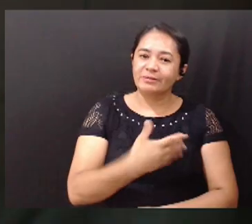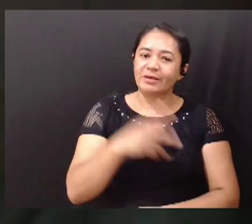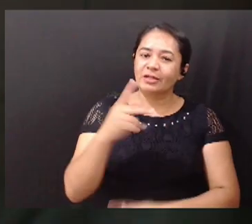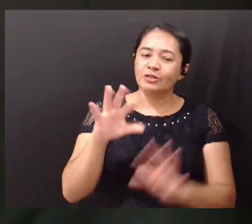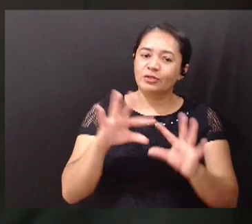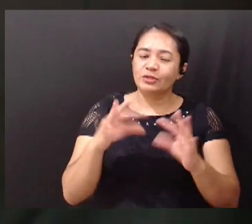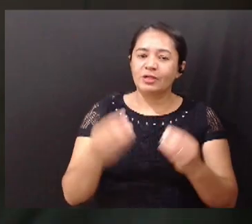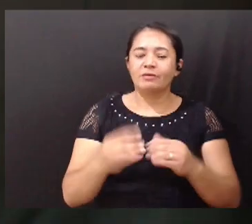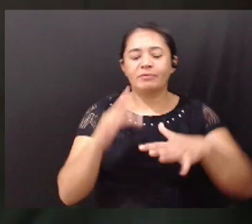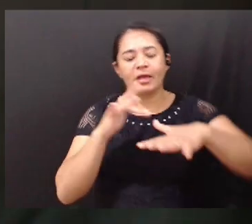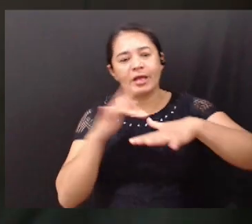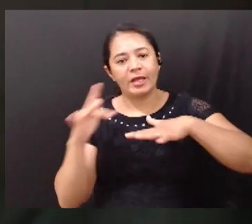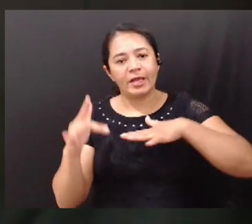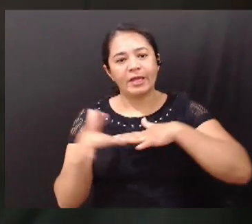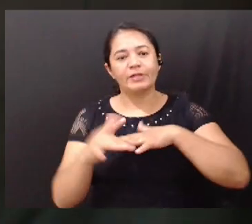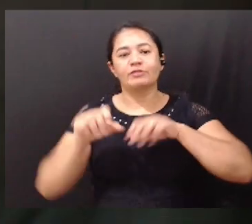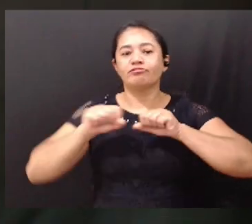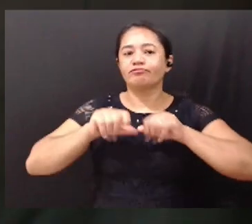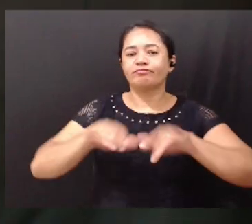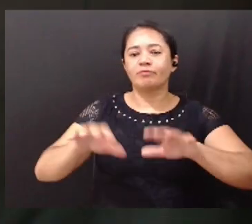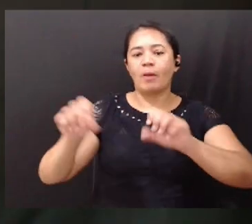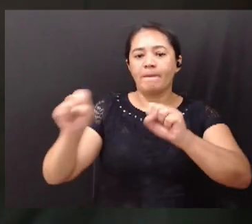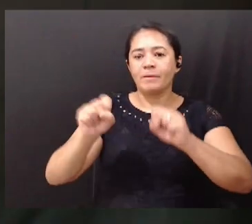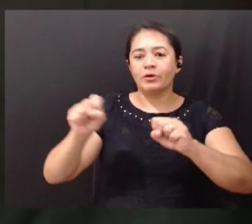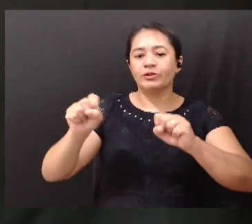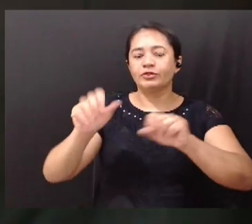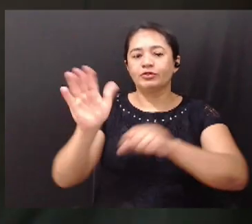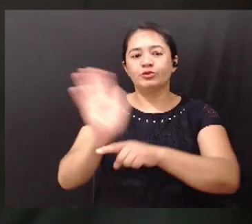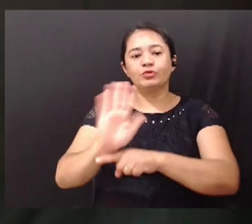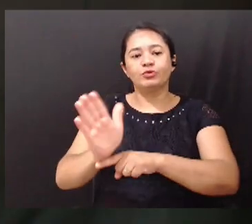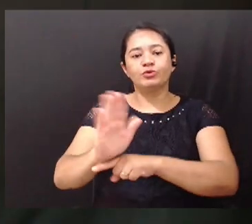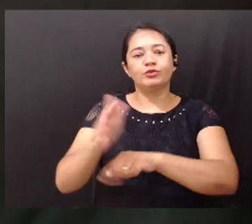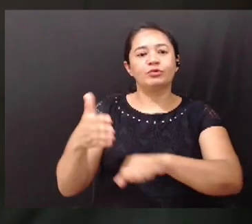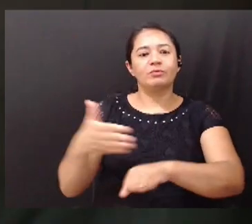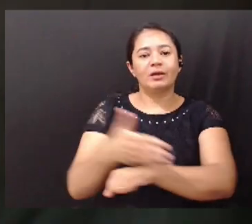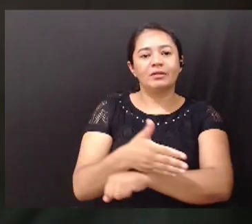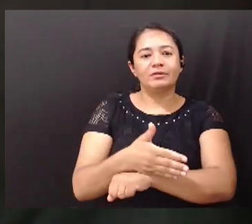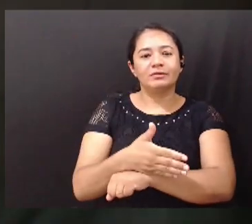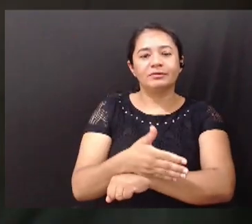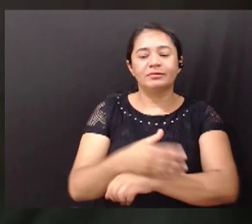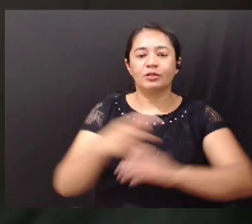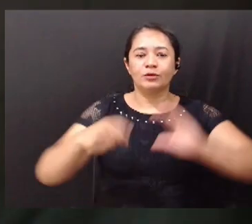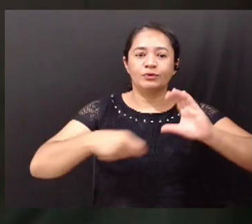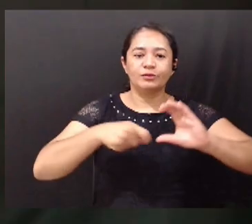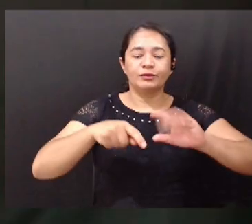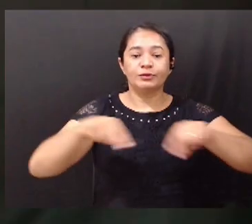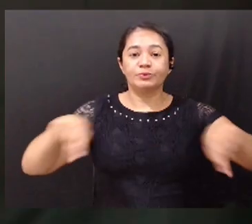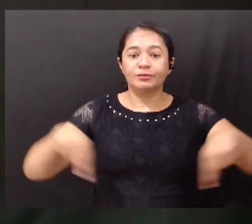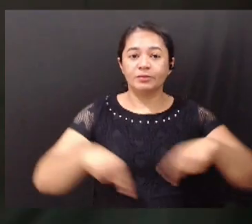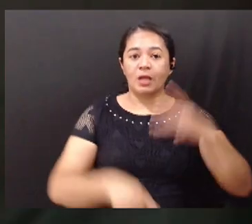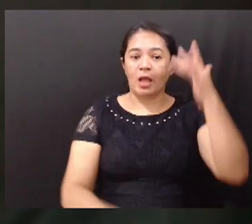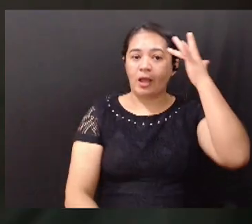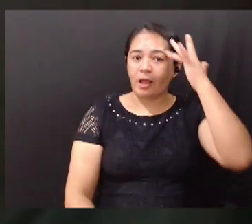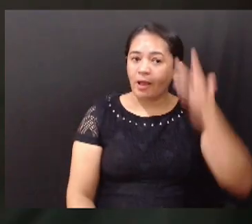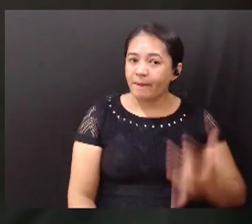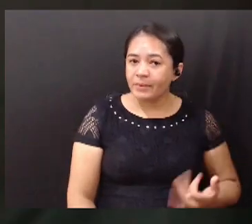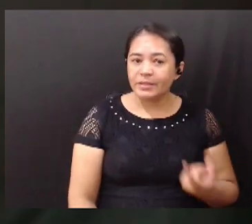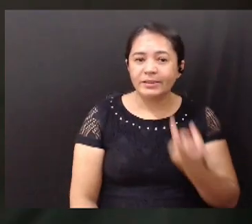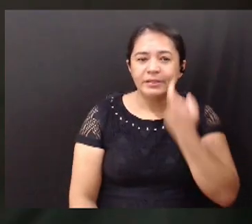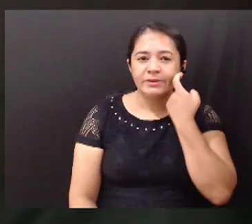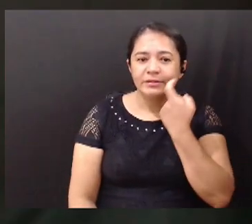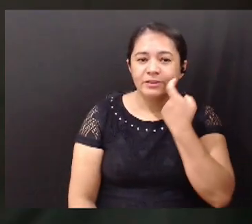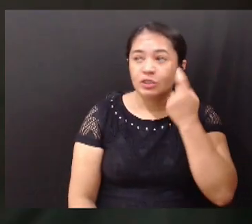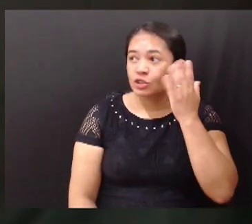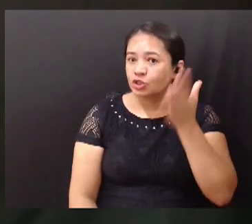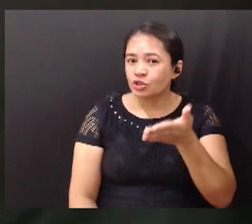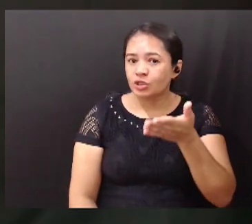né, e você pode acessar lá no YouTube, já está disponível o Estúdio Câmara para você. Amanhã, sexta-feira já, né? Vamos falar sobre